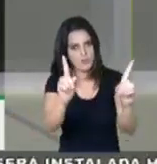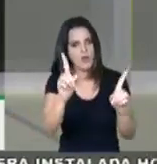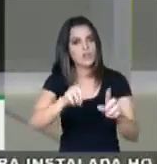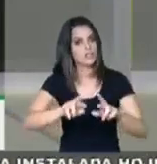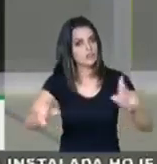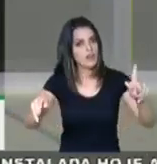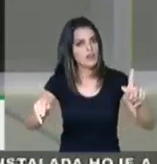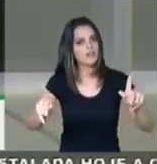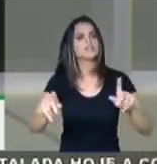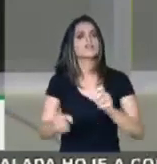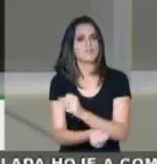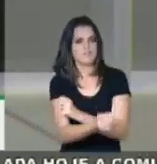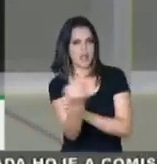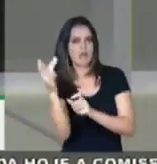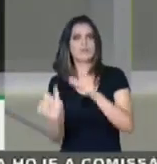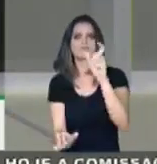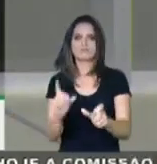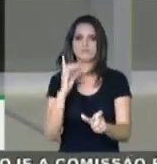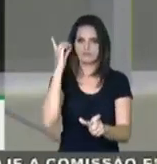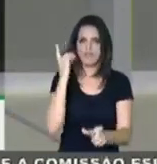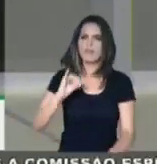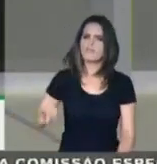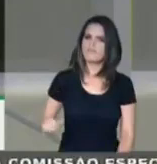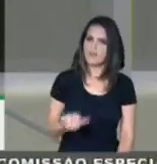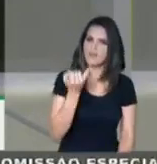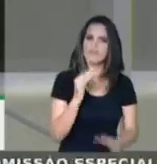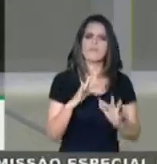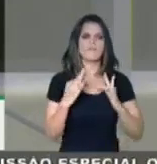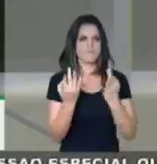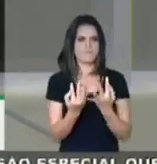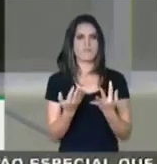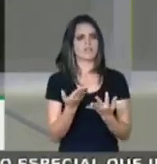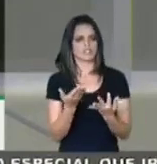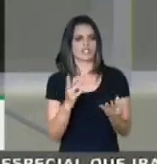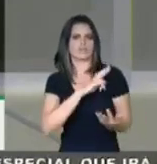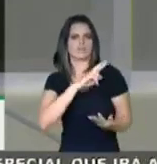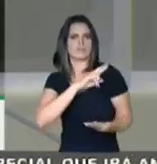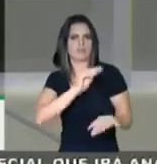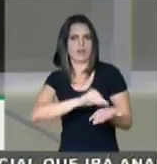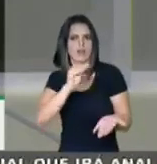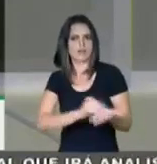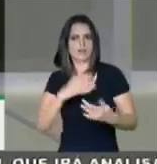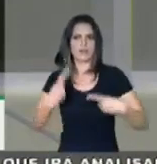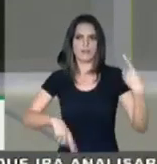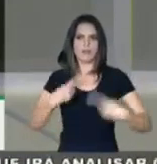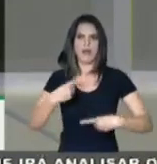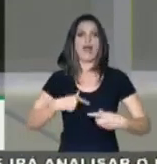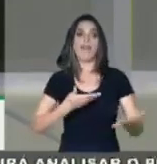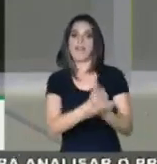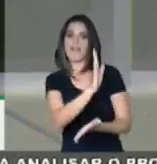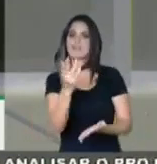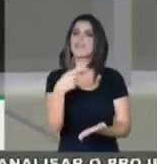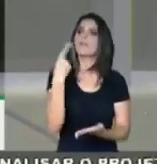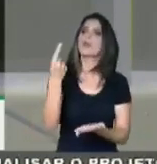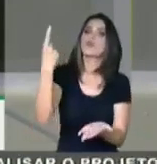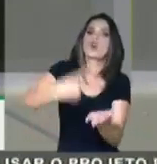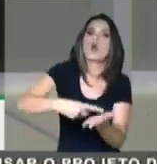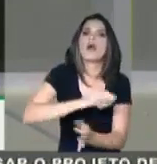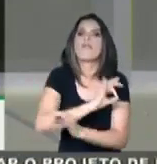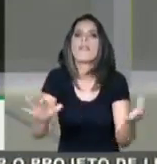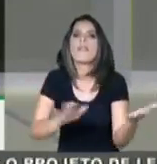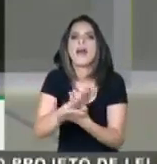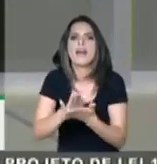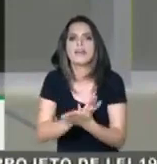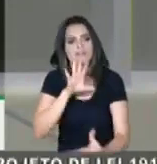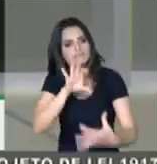caminho é diferente de boa parte que se aproveita de forma irresponsável de um debate de segurança pública para se eleger e depois não tem nenhum compromisso sequer